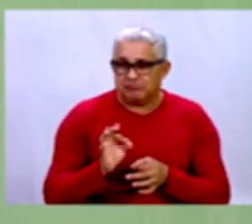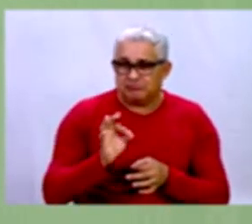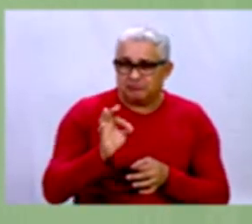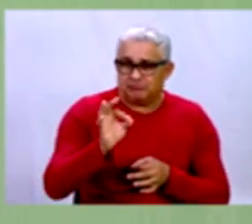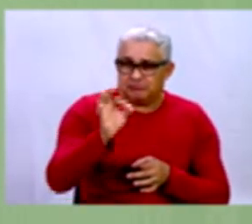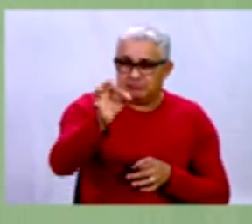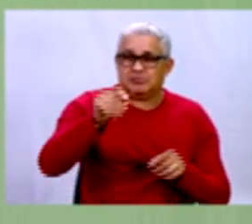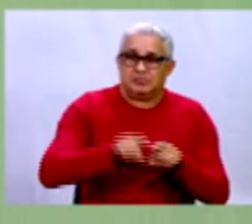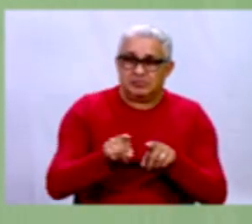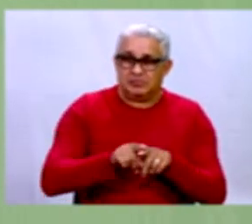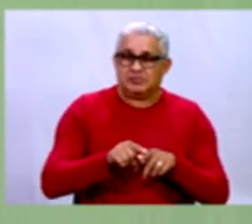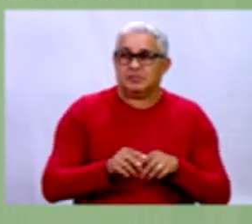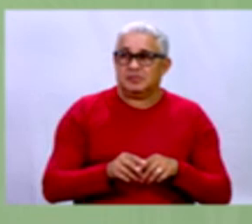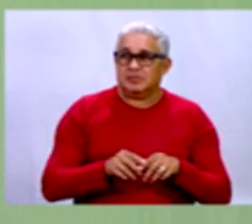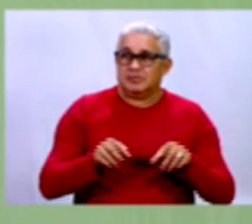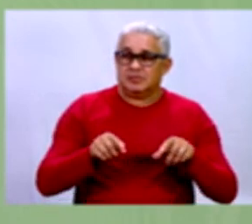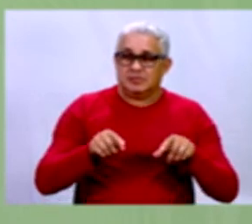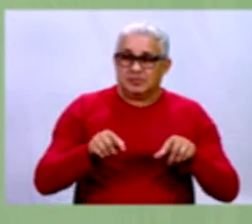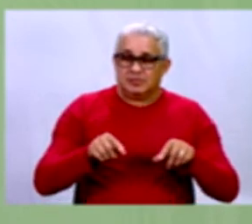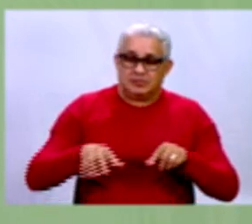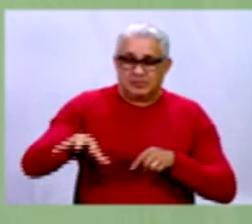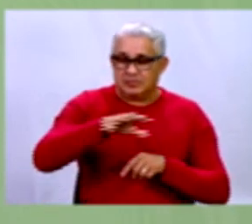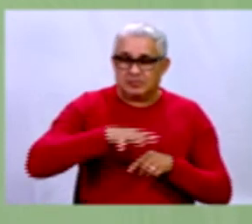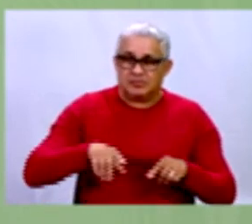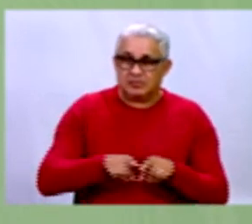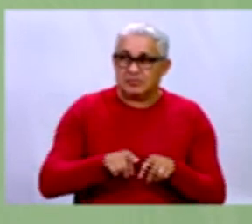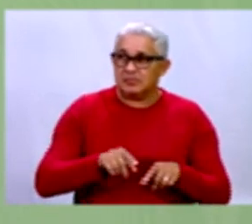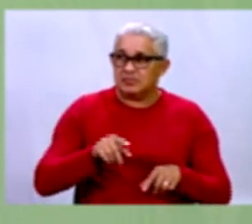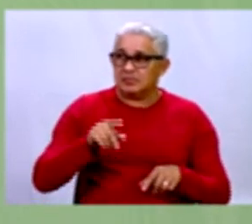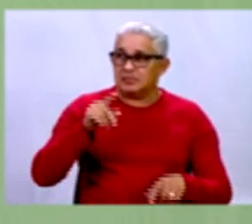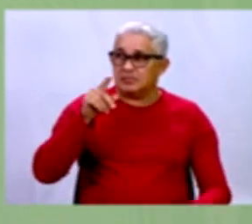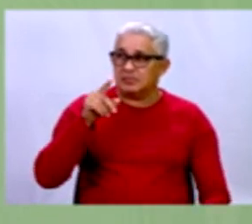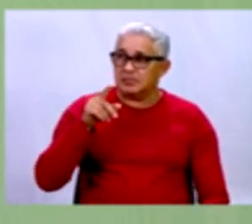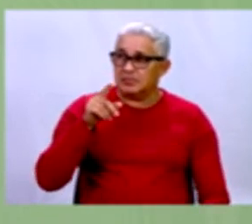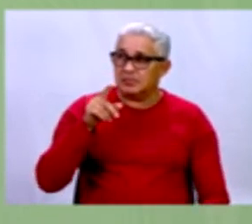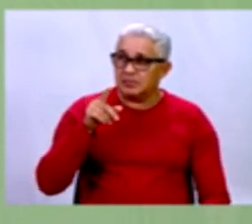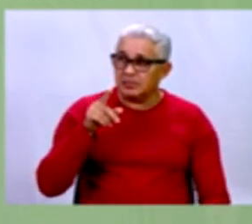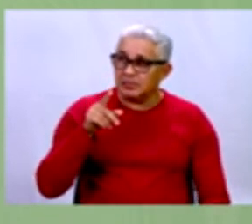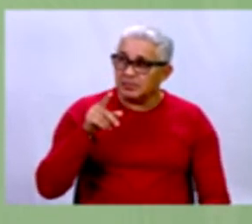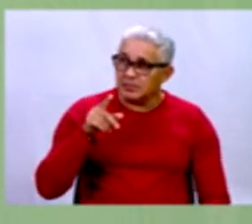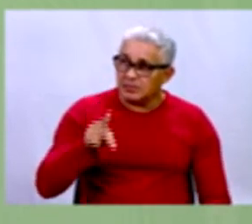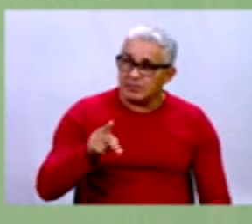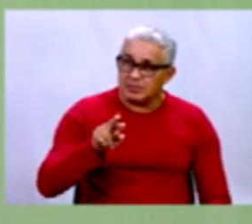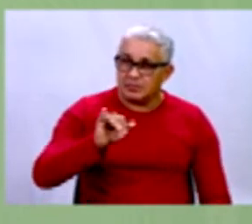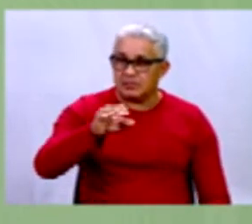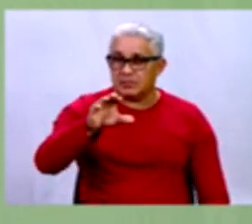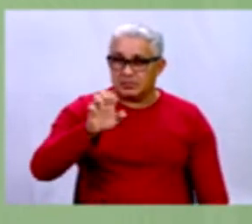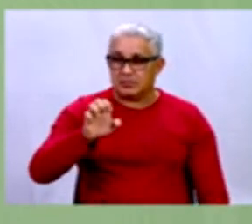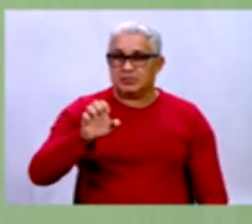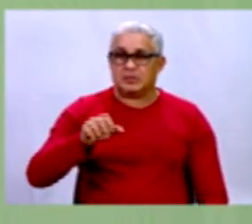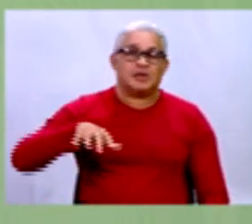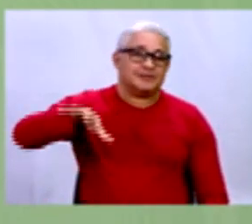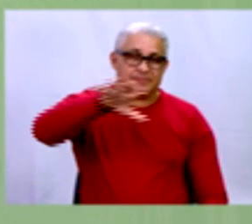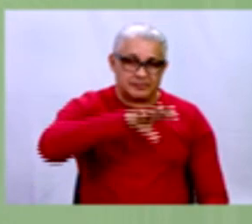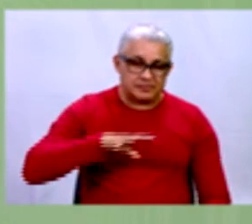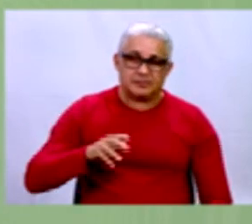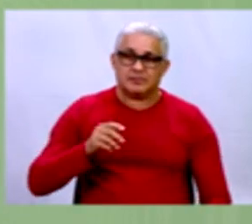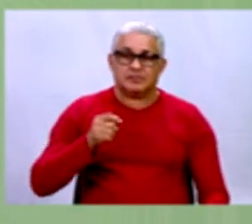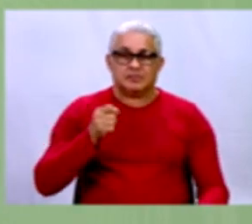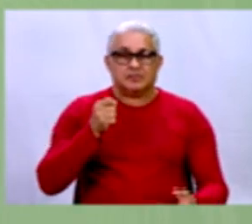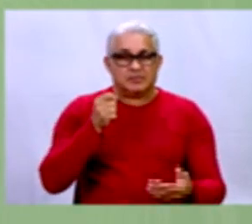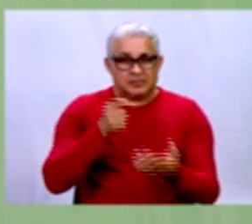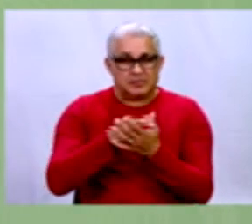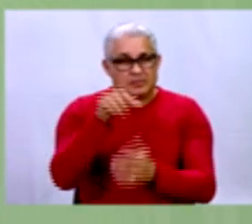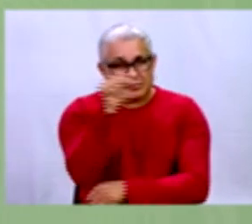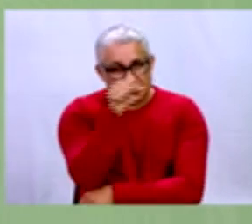no setor produtivo. Enquanto o sistema PRICE é muito utilizado nos financiamentos em geral, como na compra de um carro, de